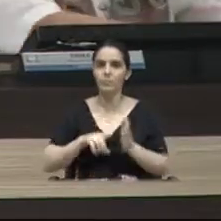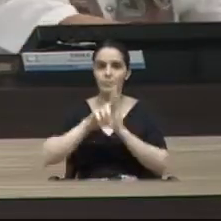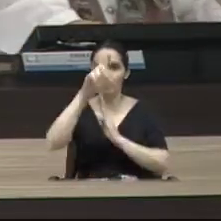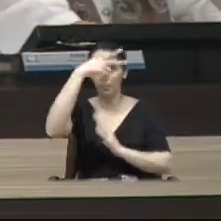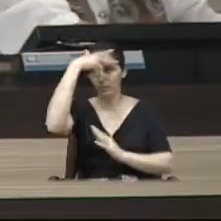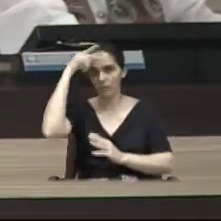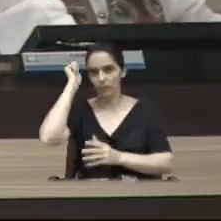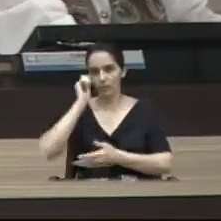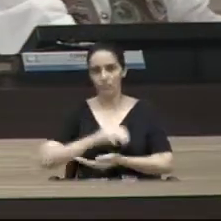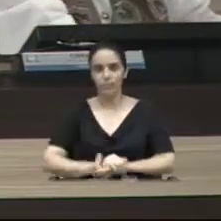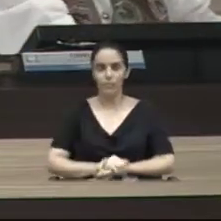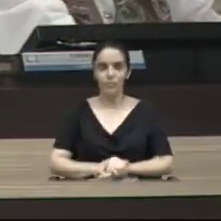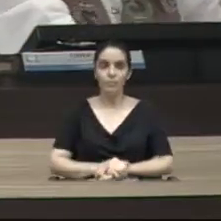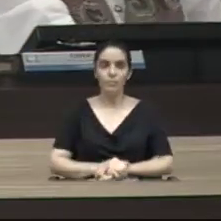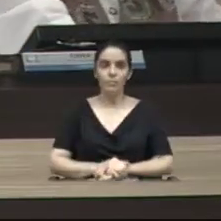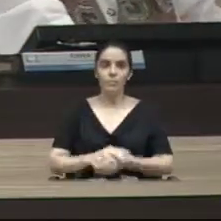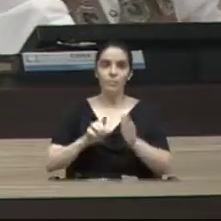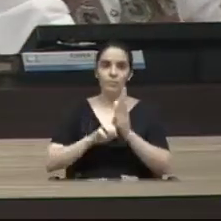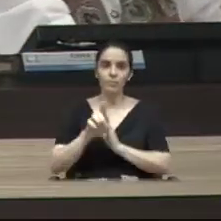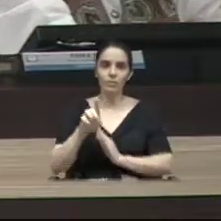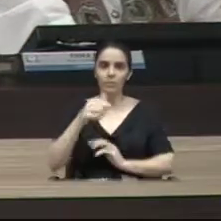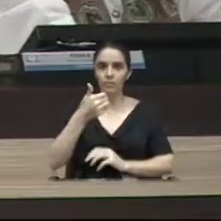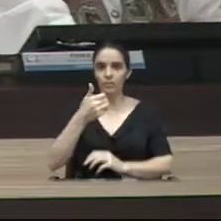executivo. Requerimento